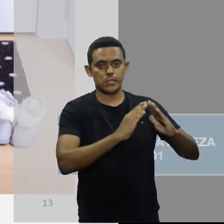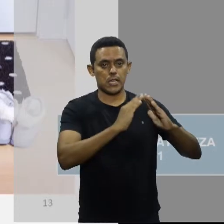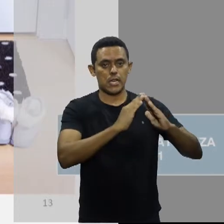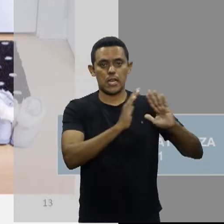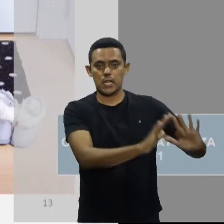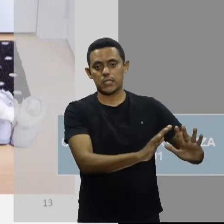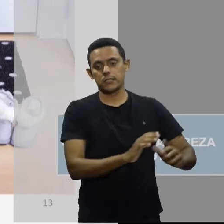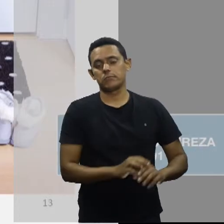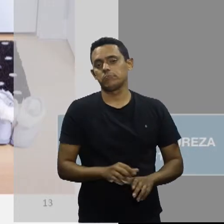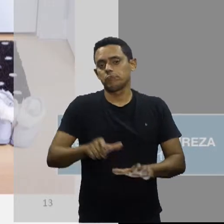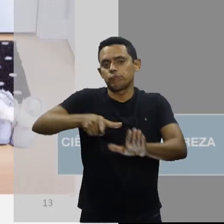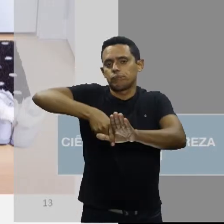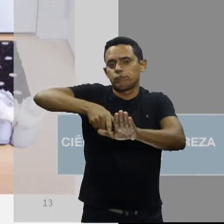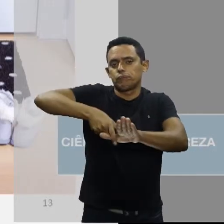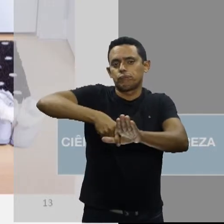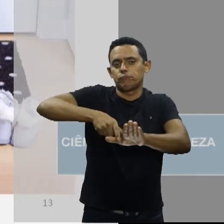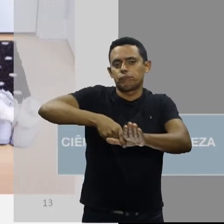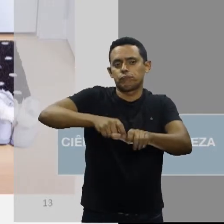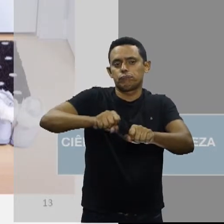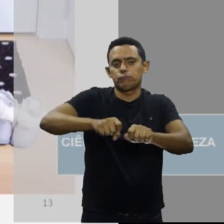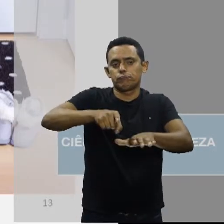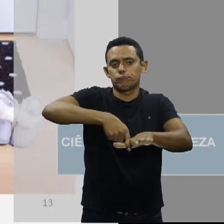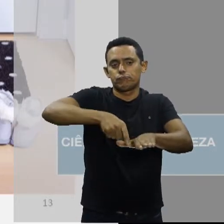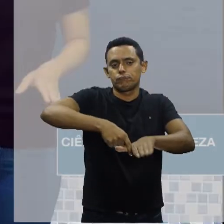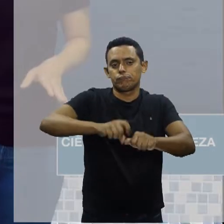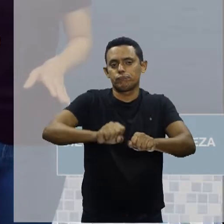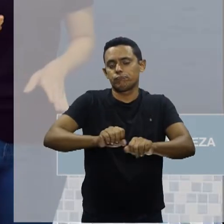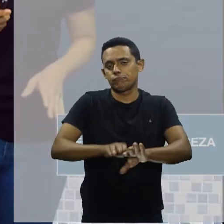um chinelo que você já utiliza dentro de casa.